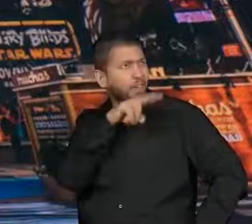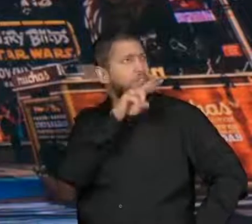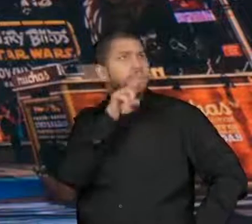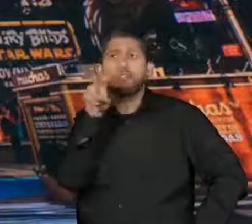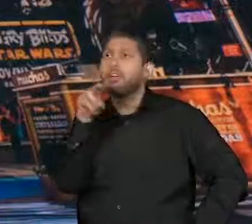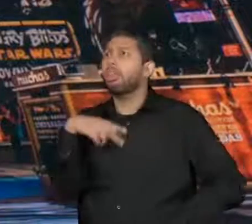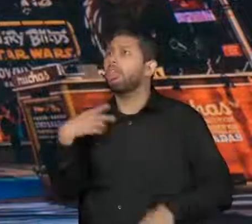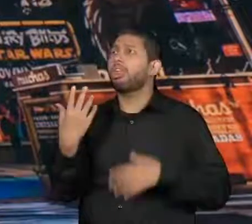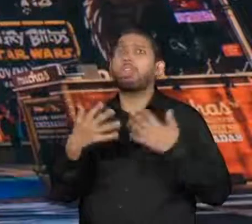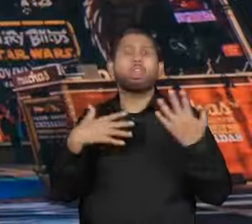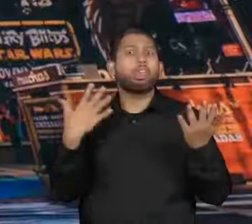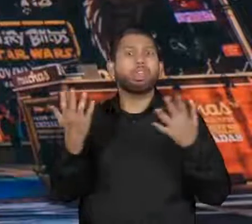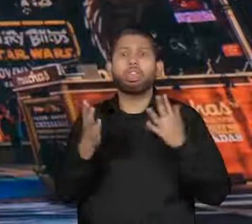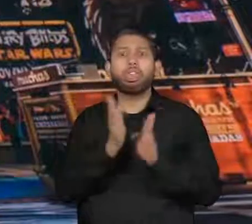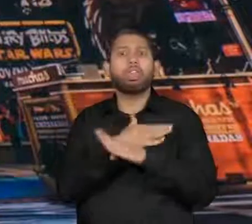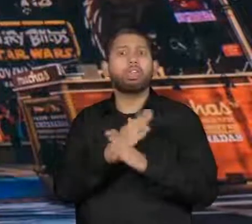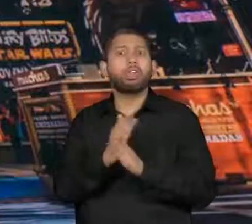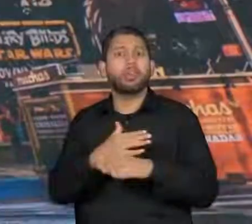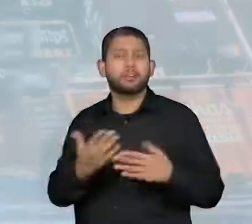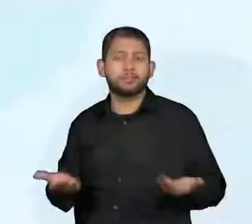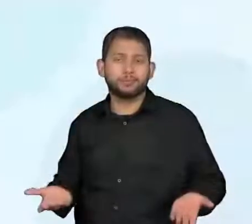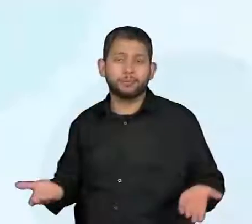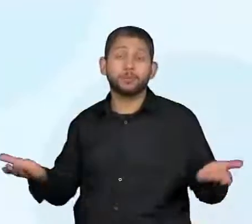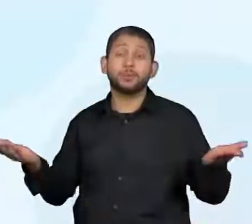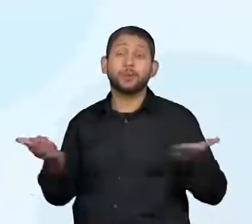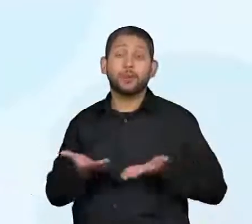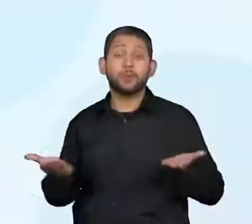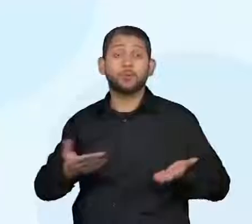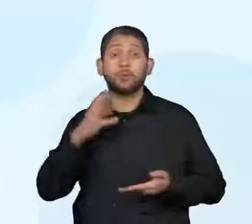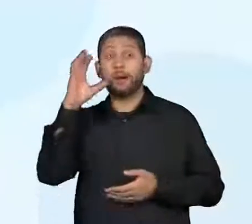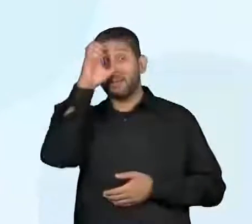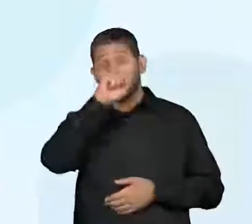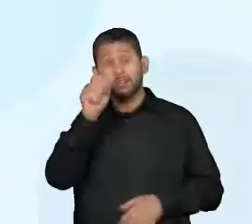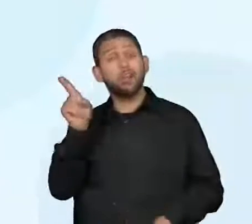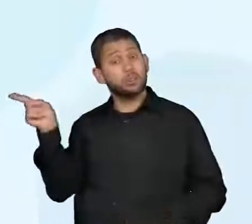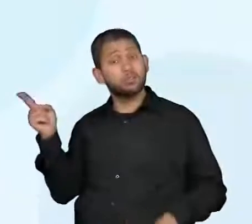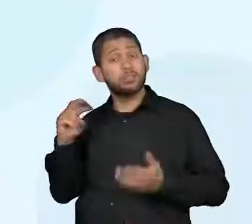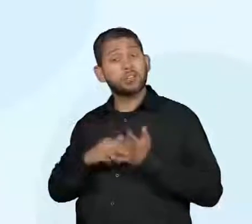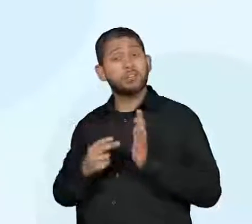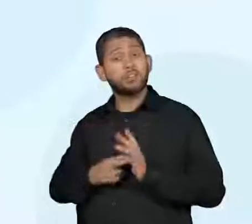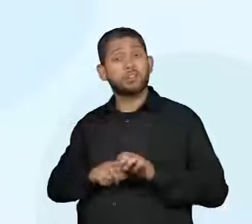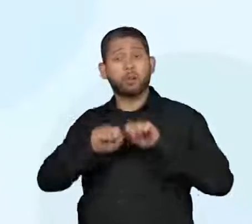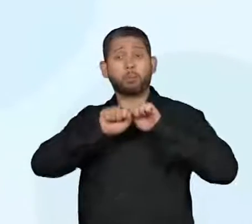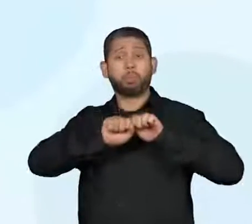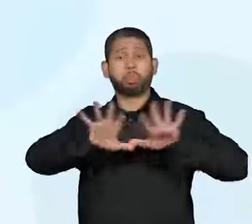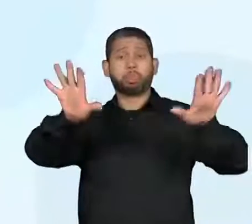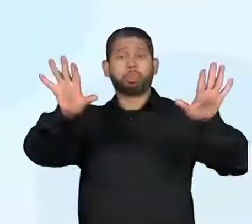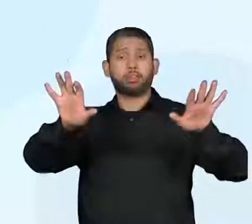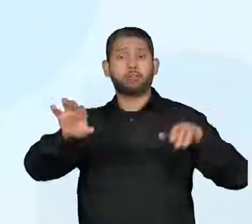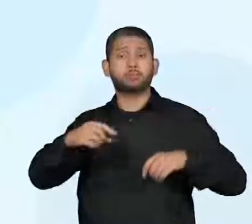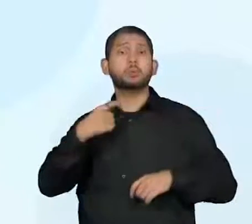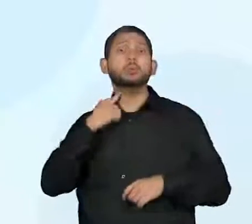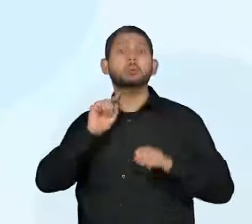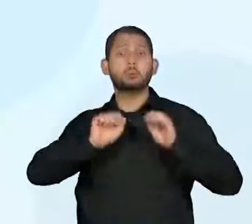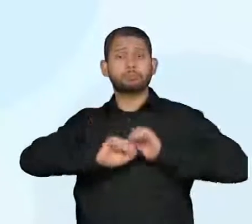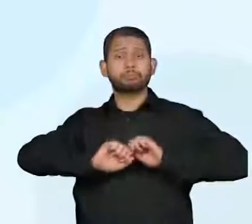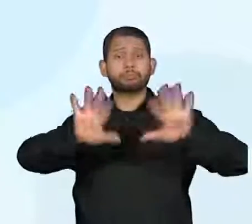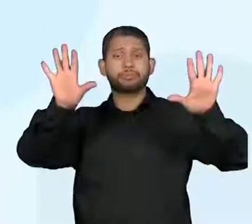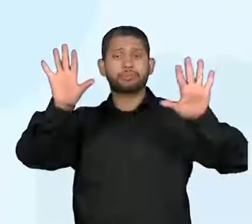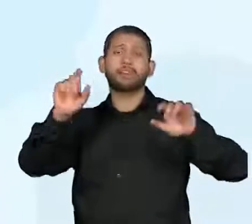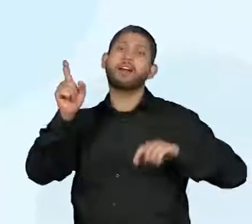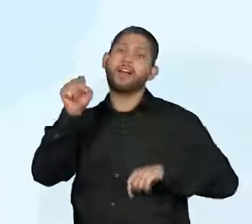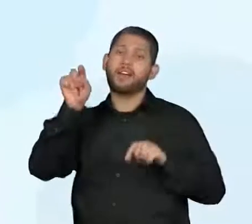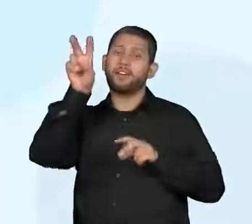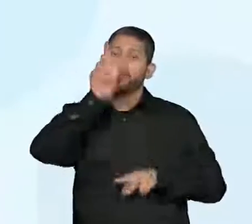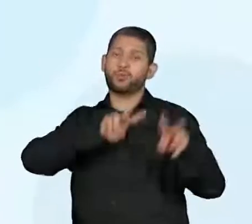quer dizer que hoje nós vamos aprender um pouco sobre poluição. Mas que tipo de poluição? Especialmente a visual e...